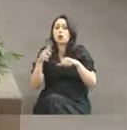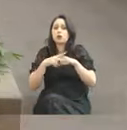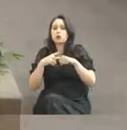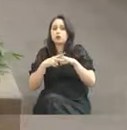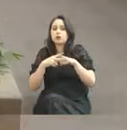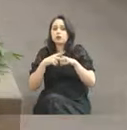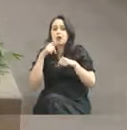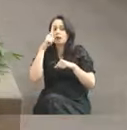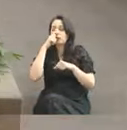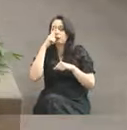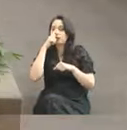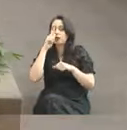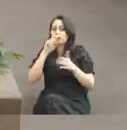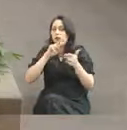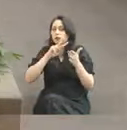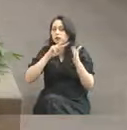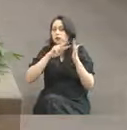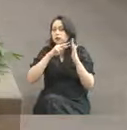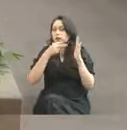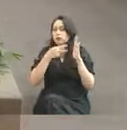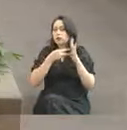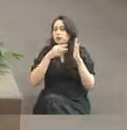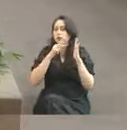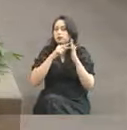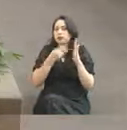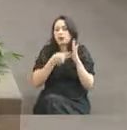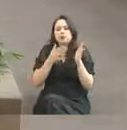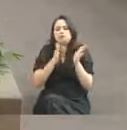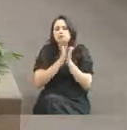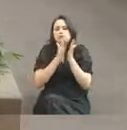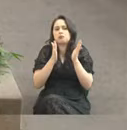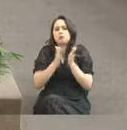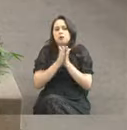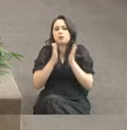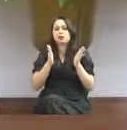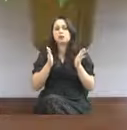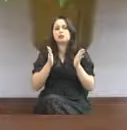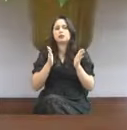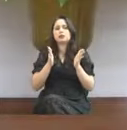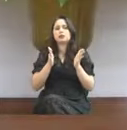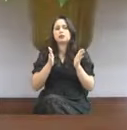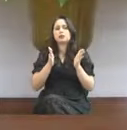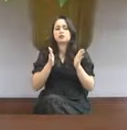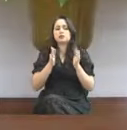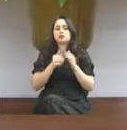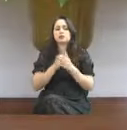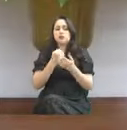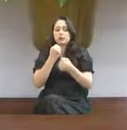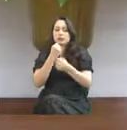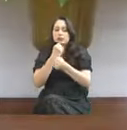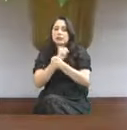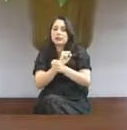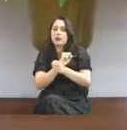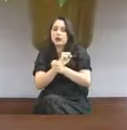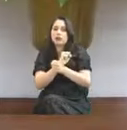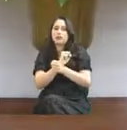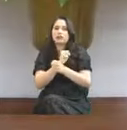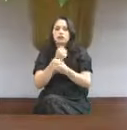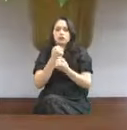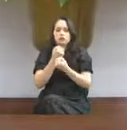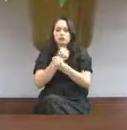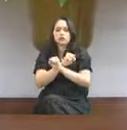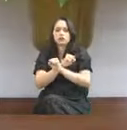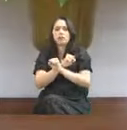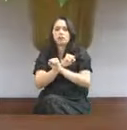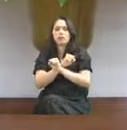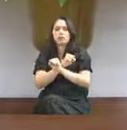penás. Mas penás é uma pobreza na qualidade de um escravo. Que mesmo pobre